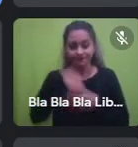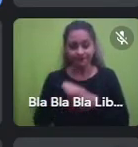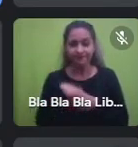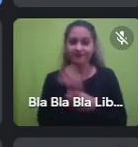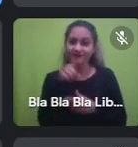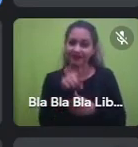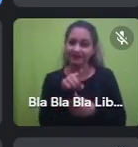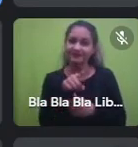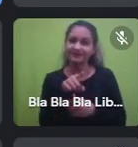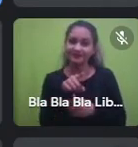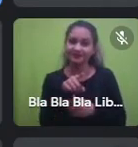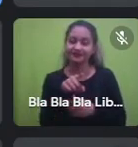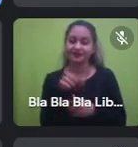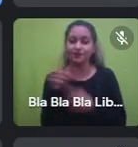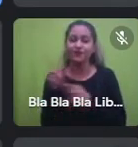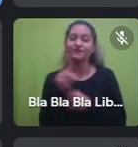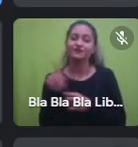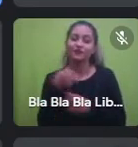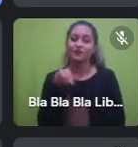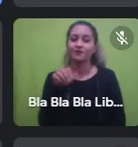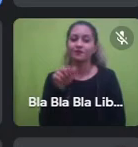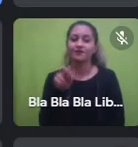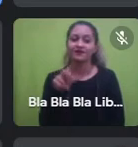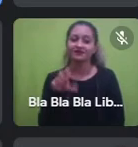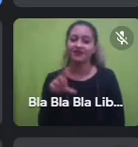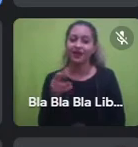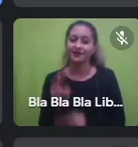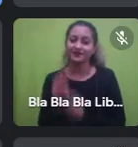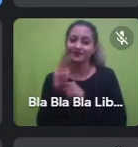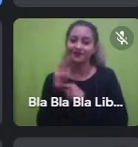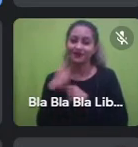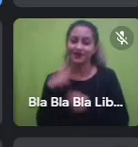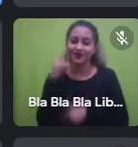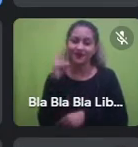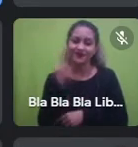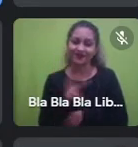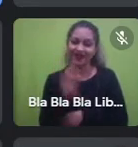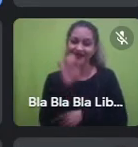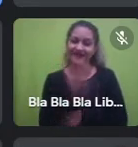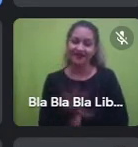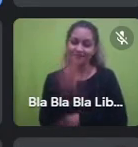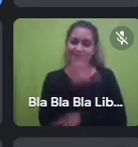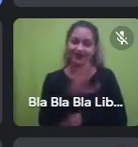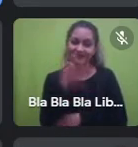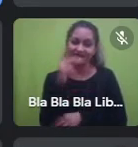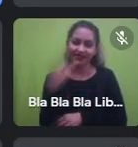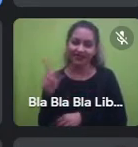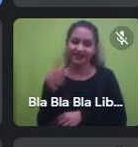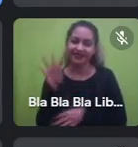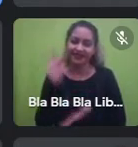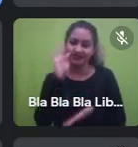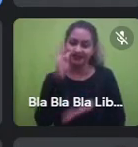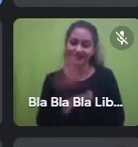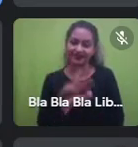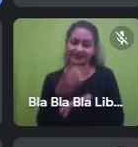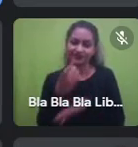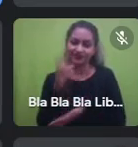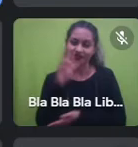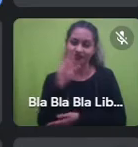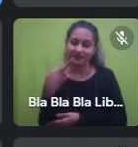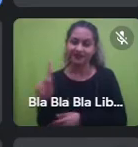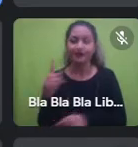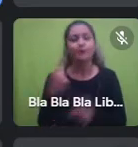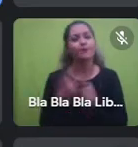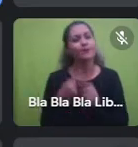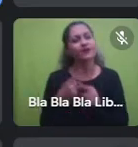gentilmente, o professor Marcelo Andrade emprestou para mim, cedeu essa imagem da tese de doutorado dele. Mas por que assim, eu